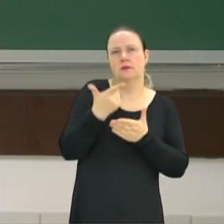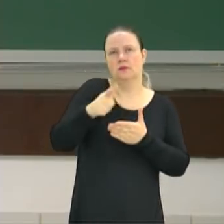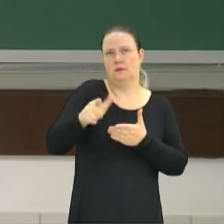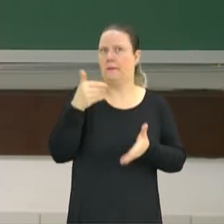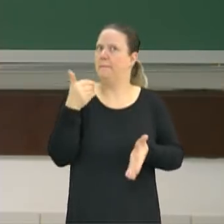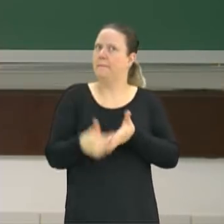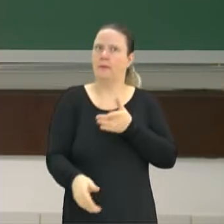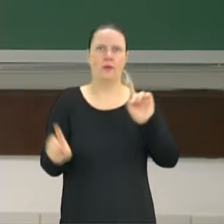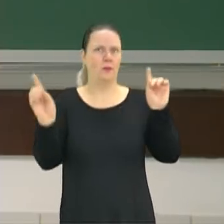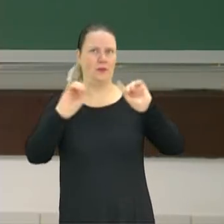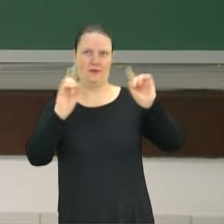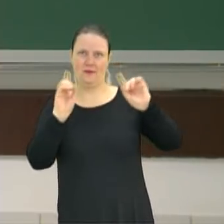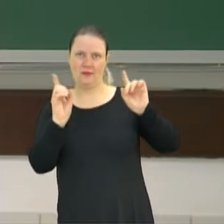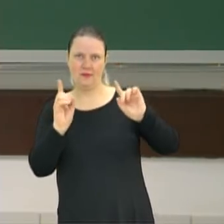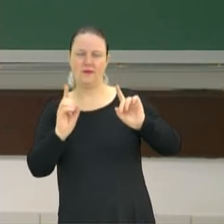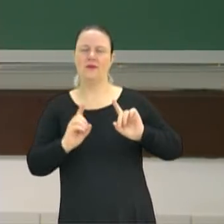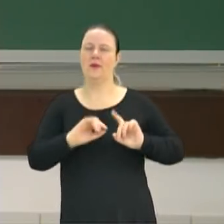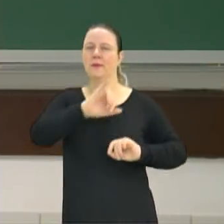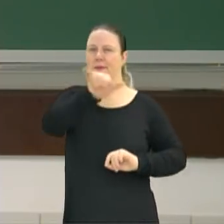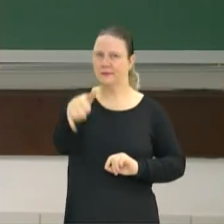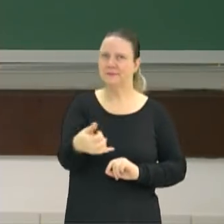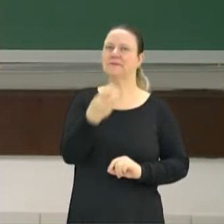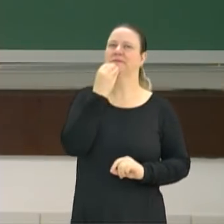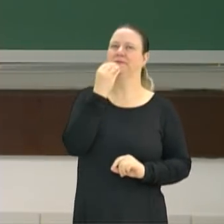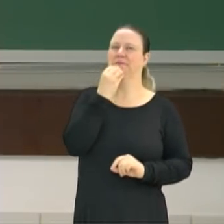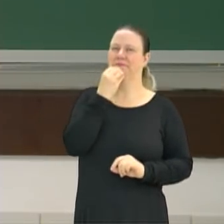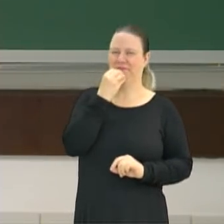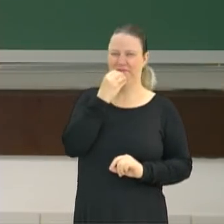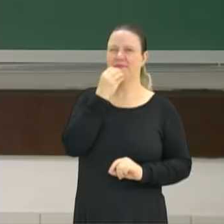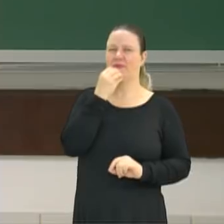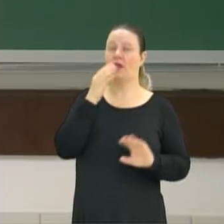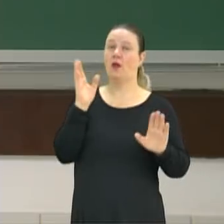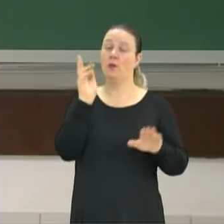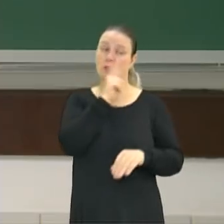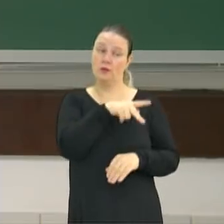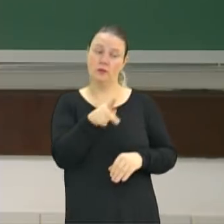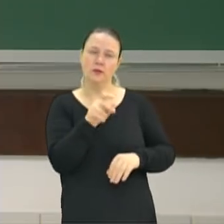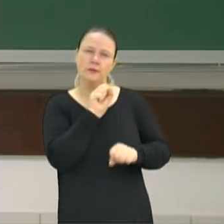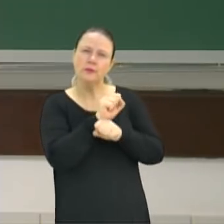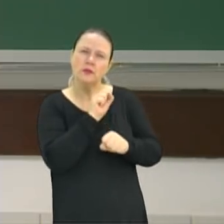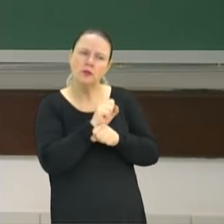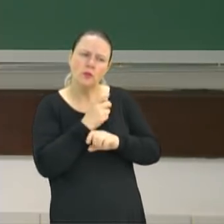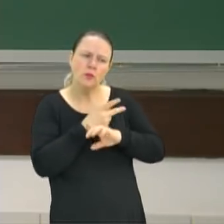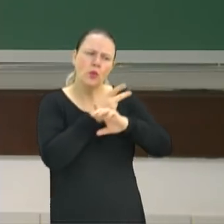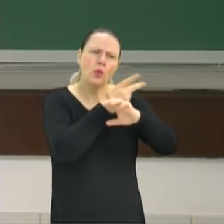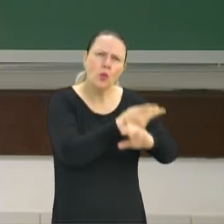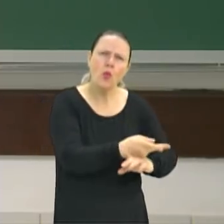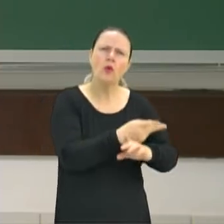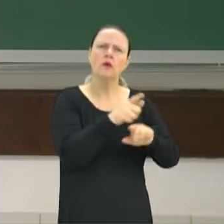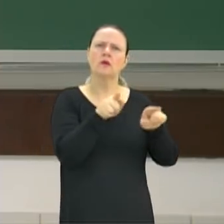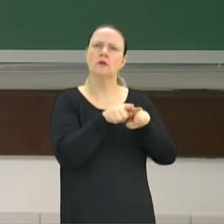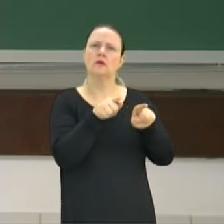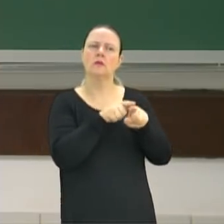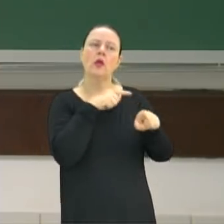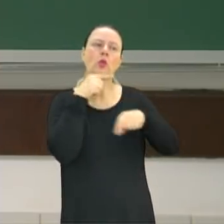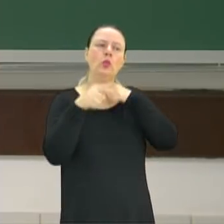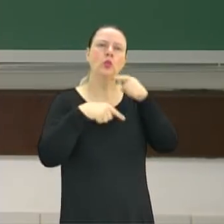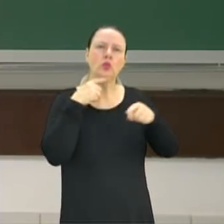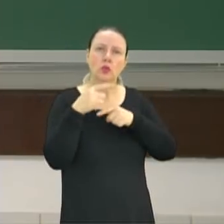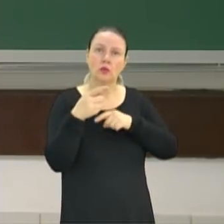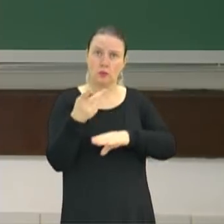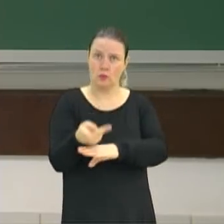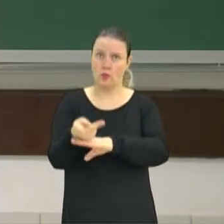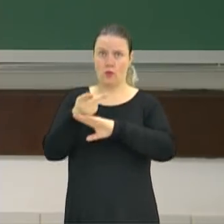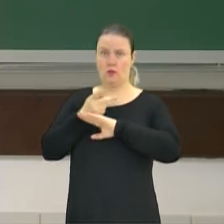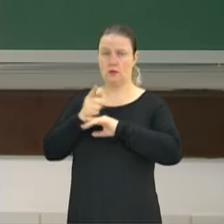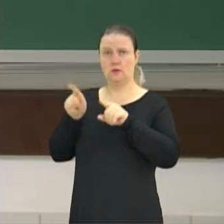tirar as dúvidas que você ainda ficou. Mas, de qualquer forma, teu professor também está te esperando. Então procure ele, tire suas dúvidas, me procure caso ache necessário